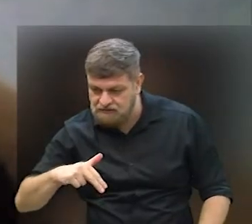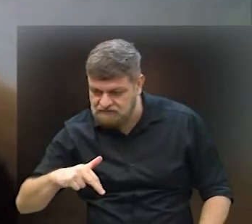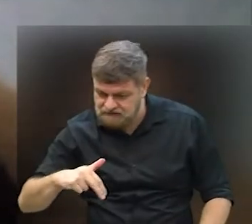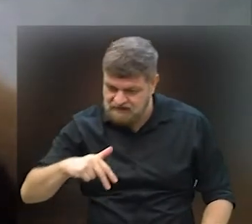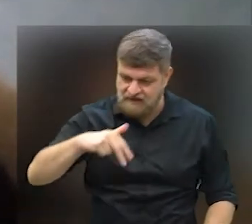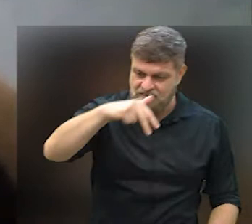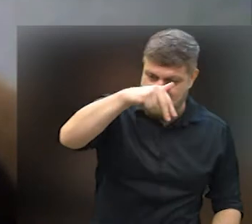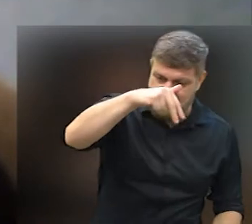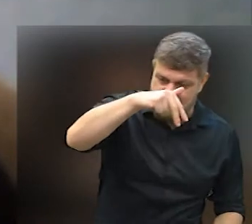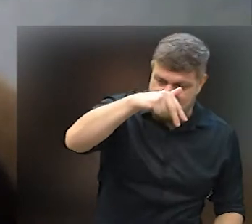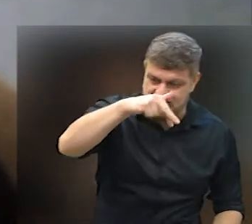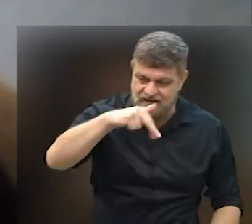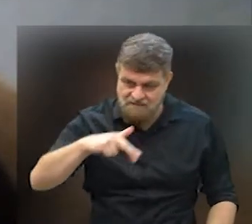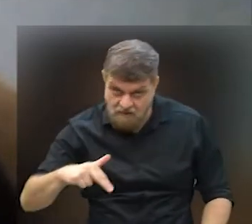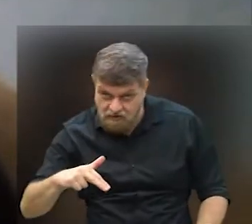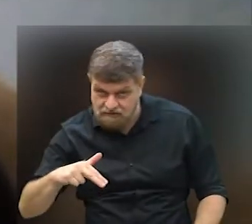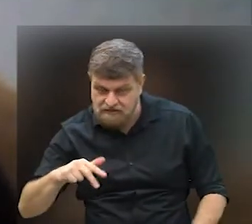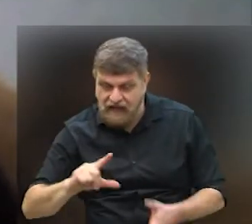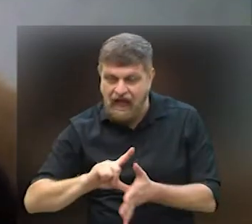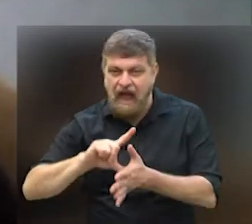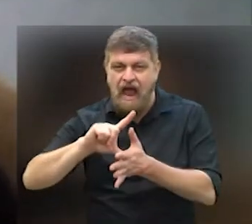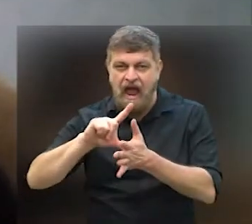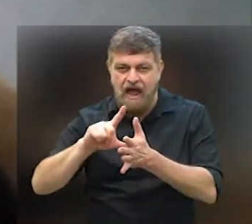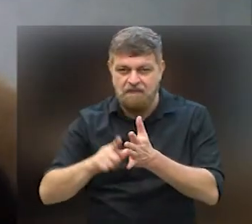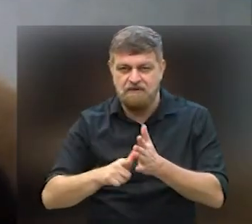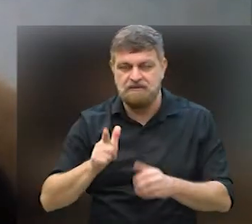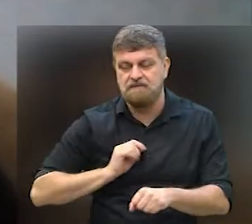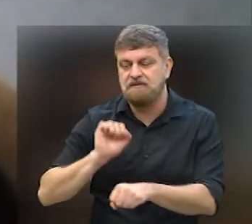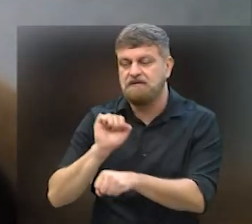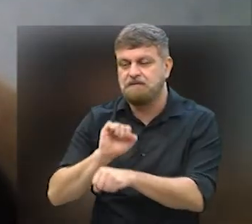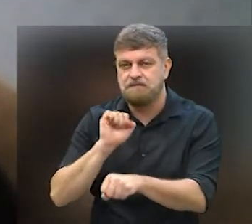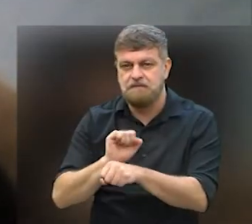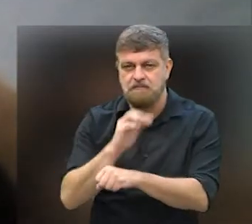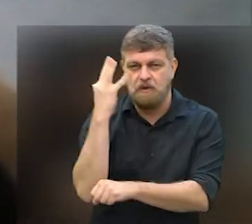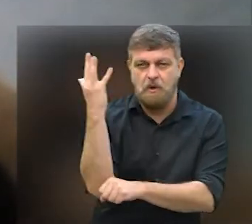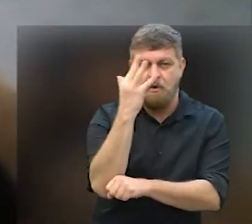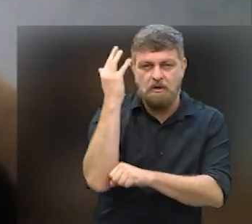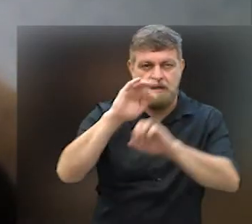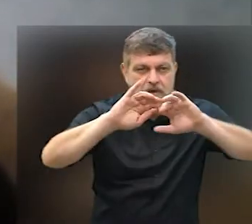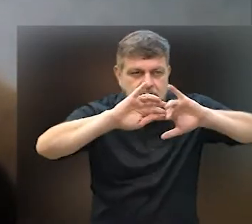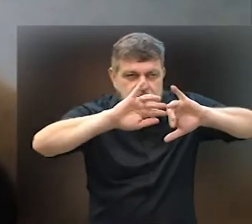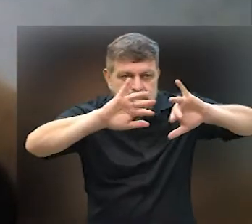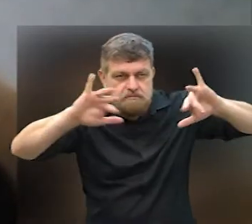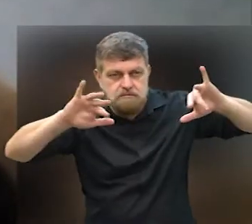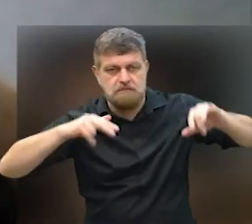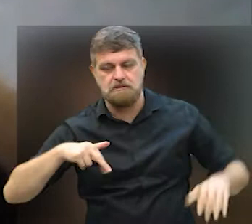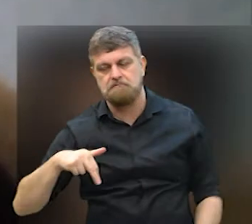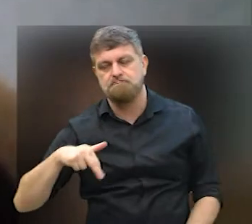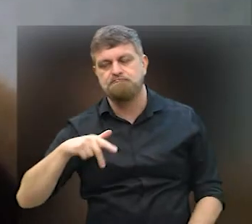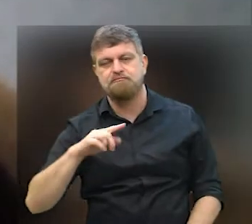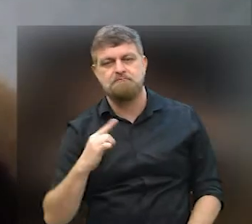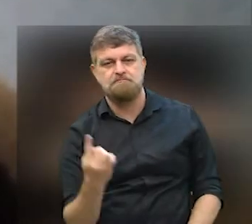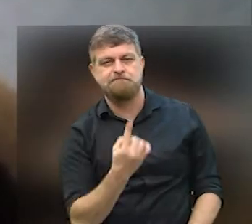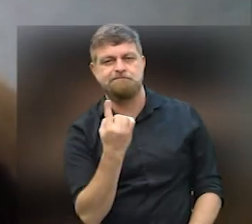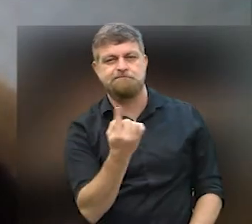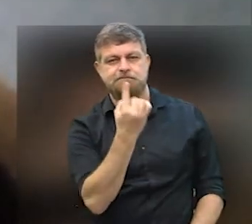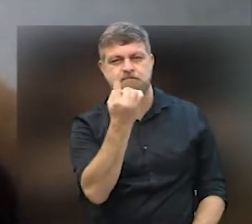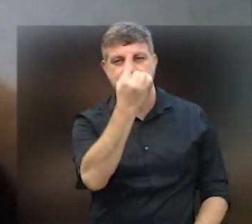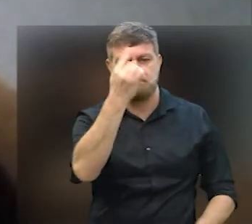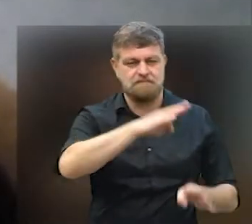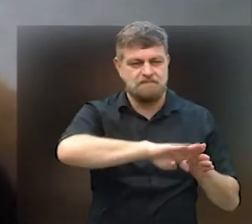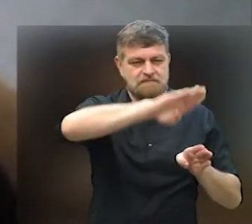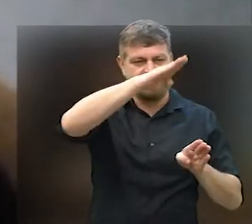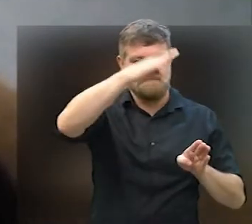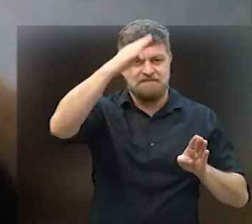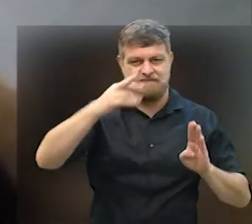3 ascensões e 3 descidas. E depois a gente fica esperando janela de bom tempo para subir em definitivo rumo ao cume